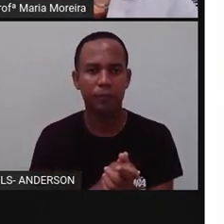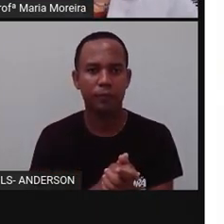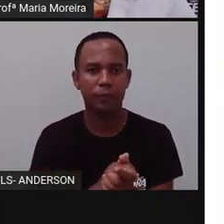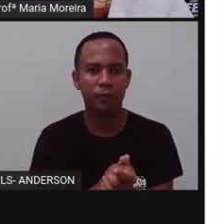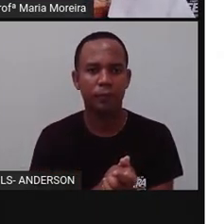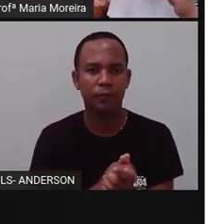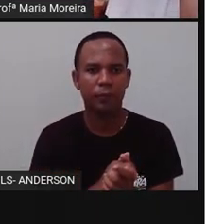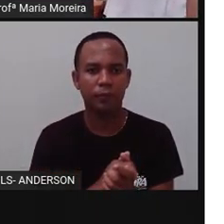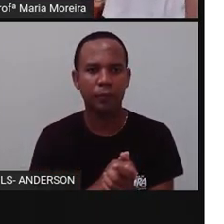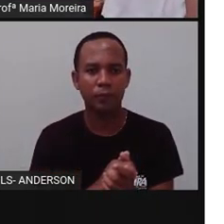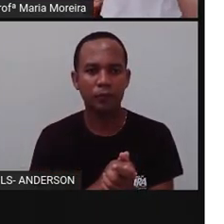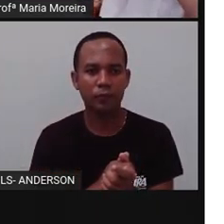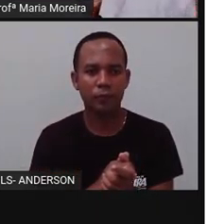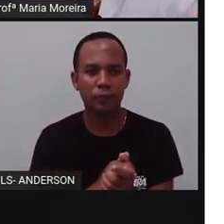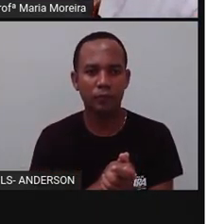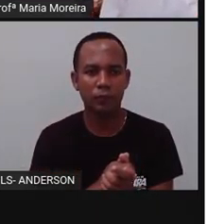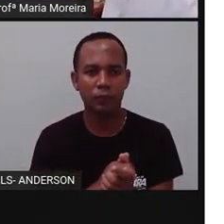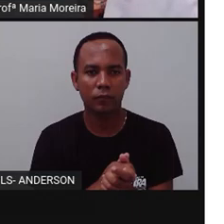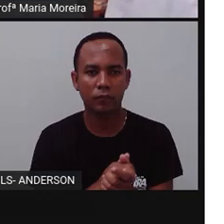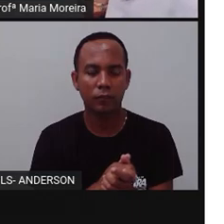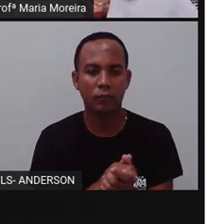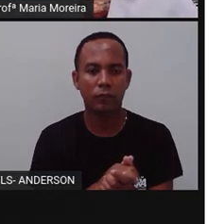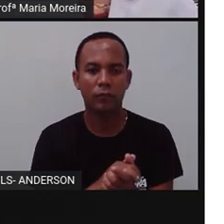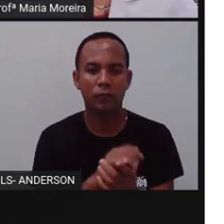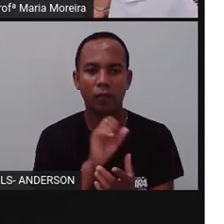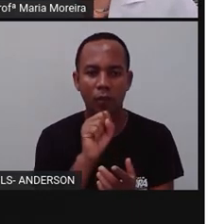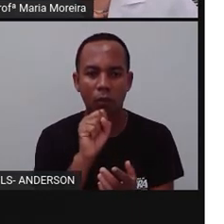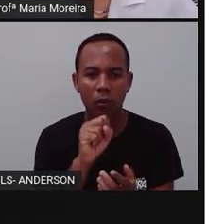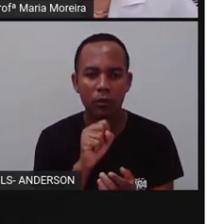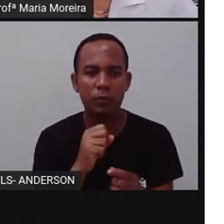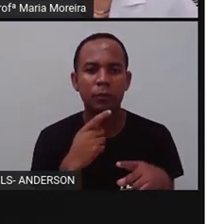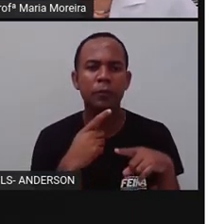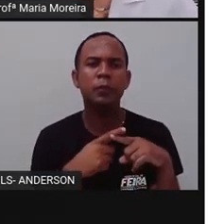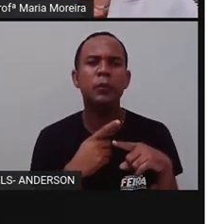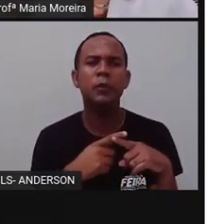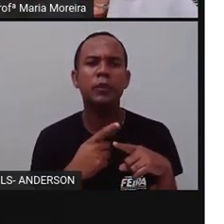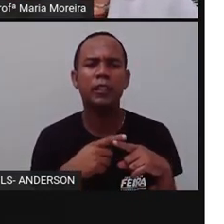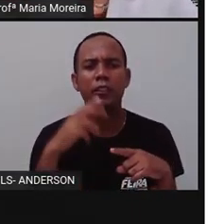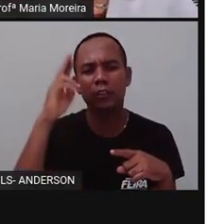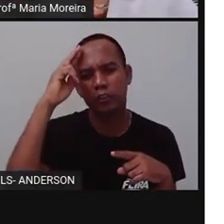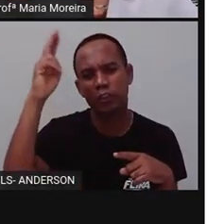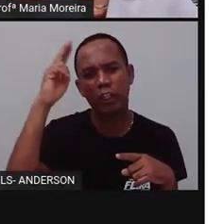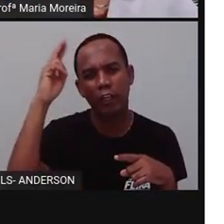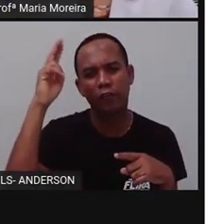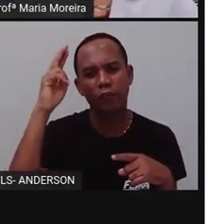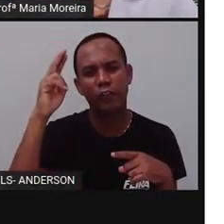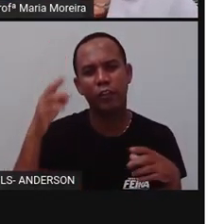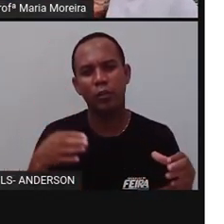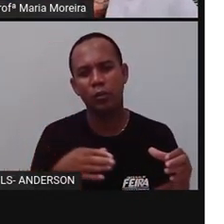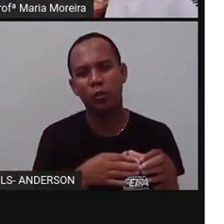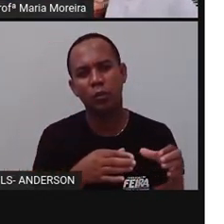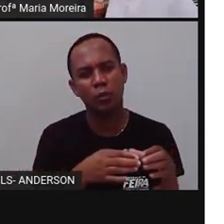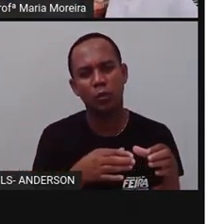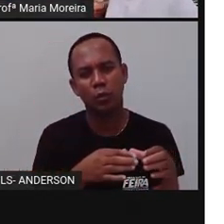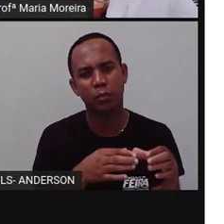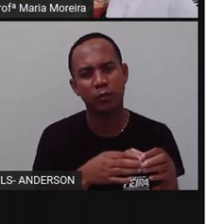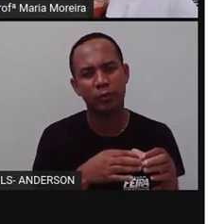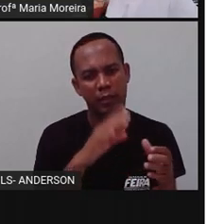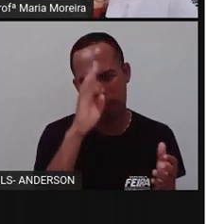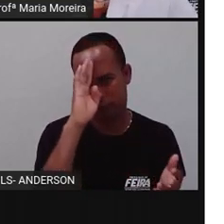Questão 8, não, né? Questionamento 8. Por que o chefe da aldeia não acreditou na história contada por